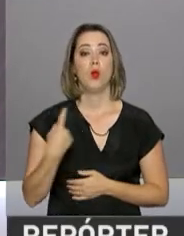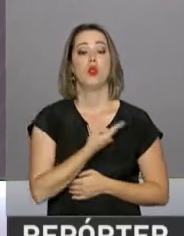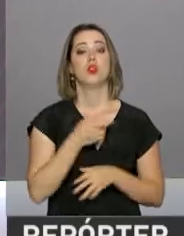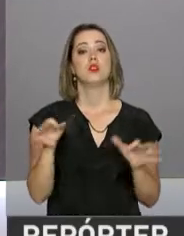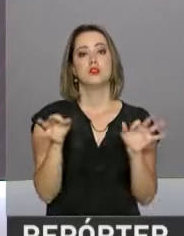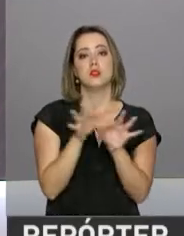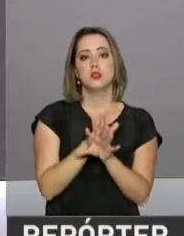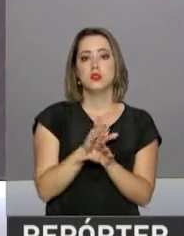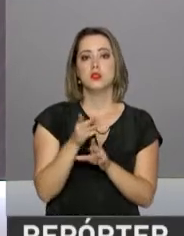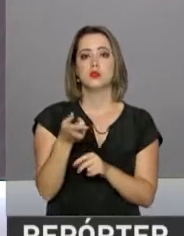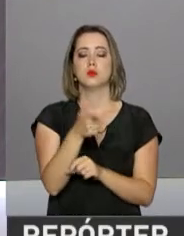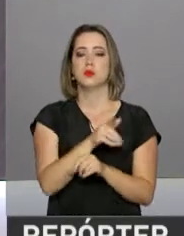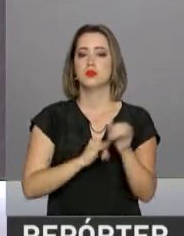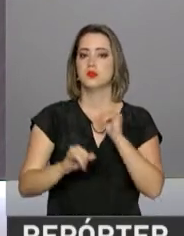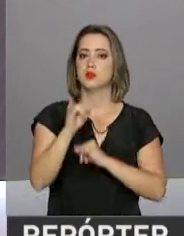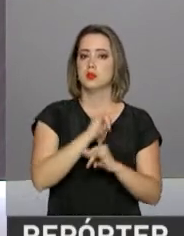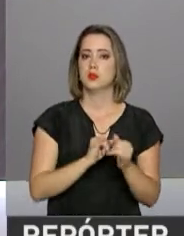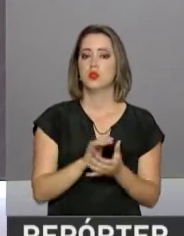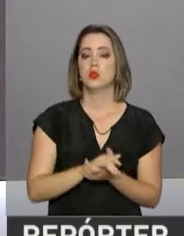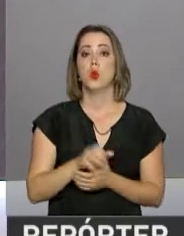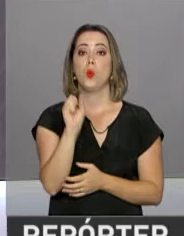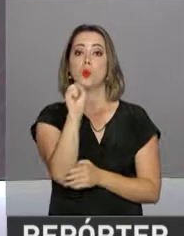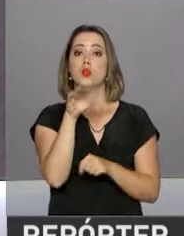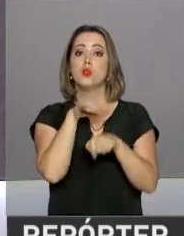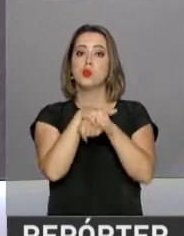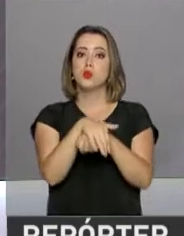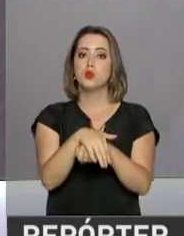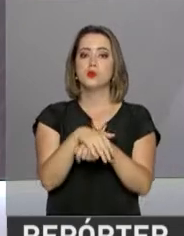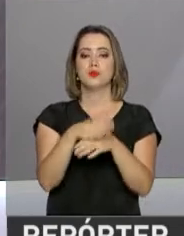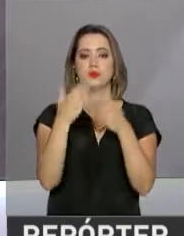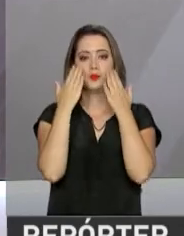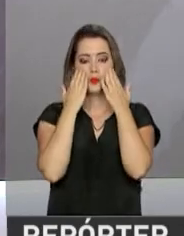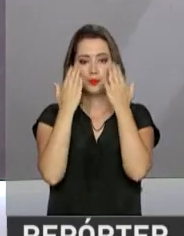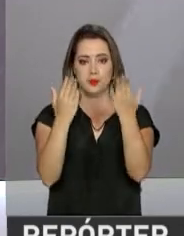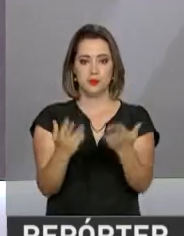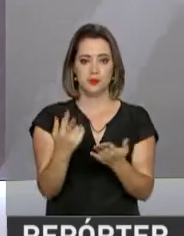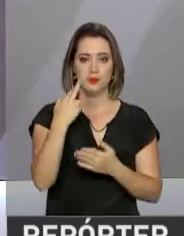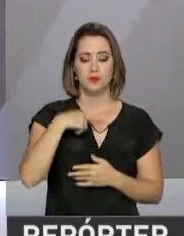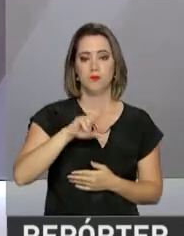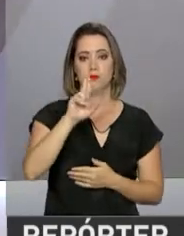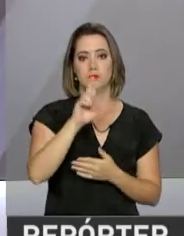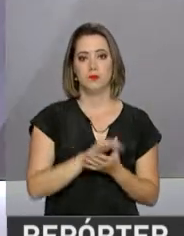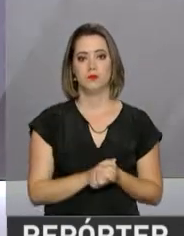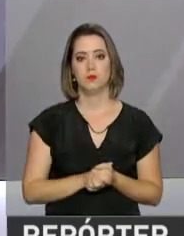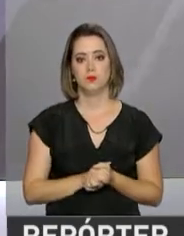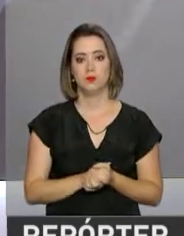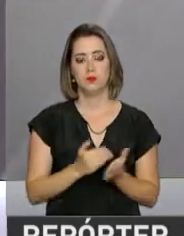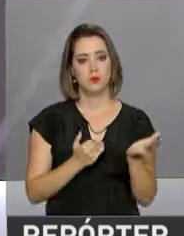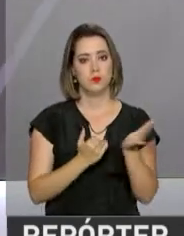a qualquer momento com mais informações ou às 8 da noite na próxima edição do Repórter